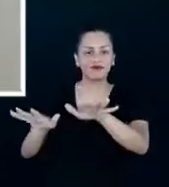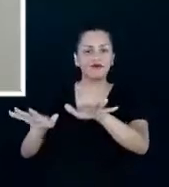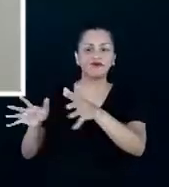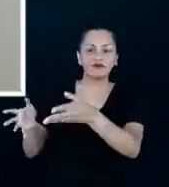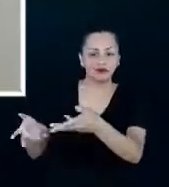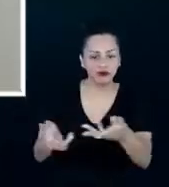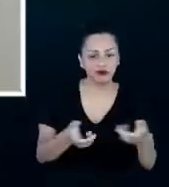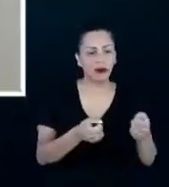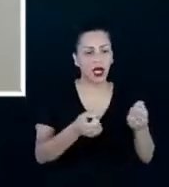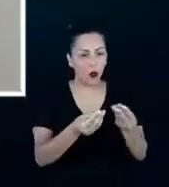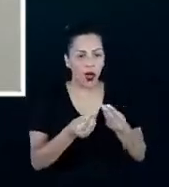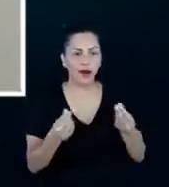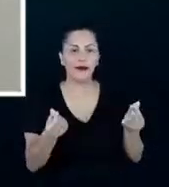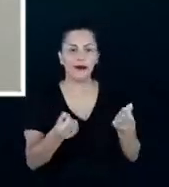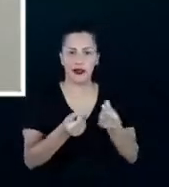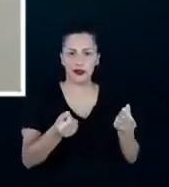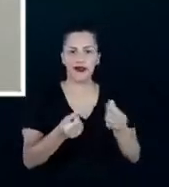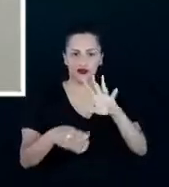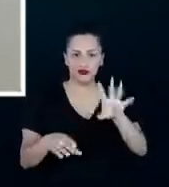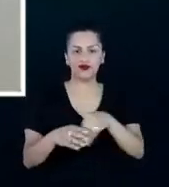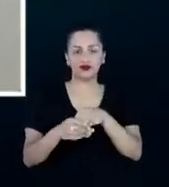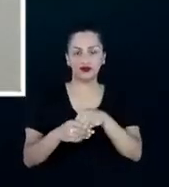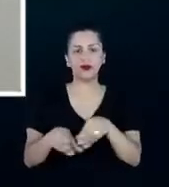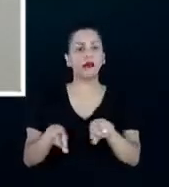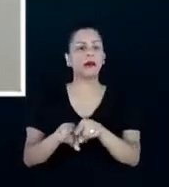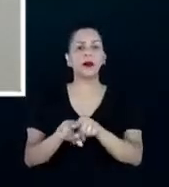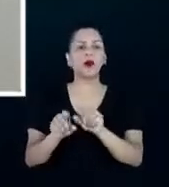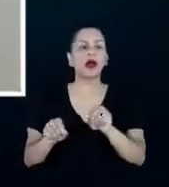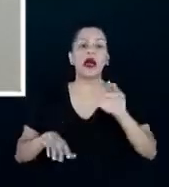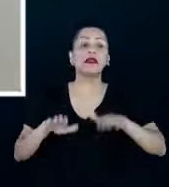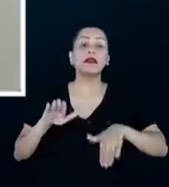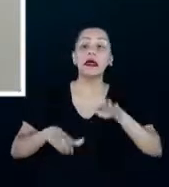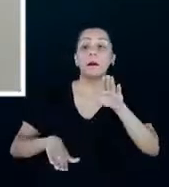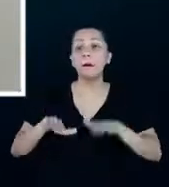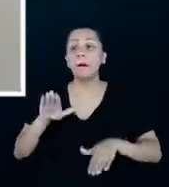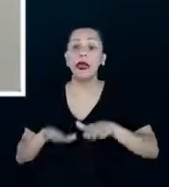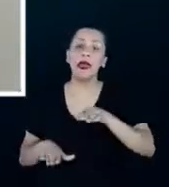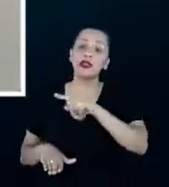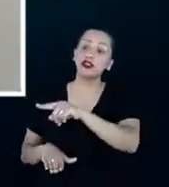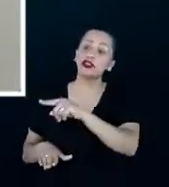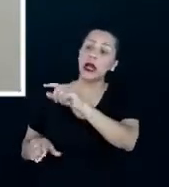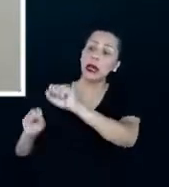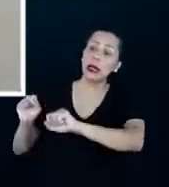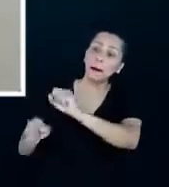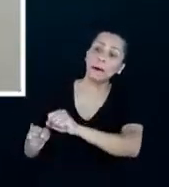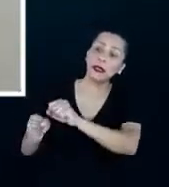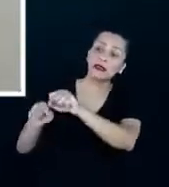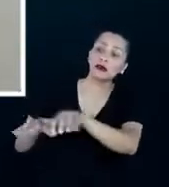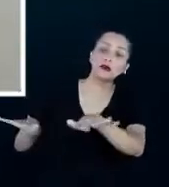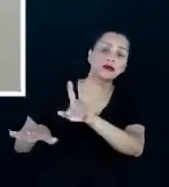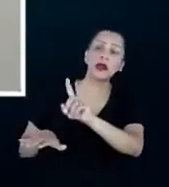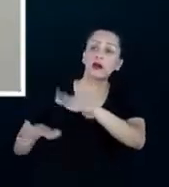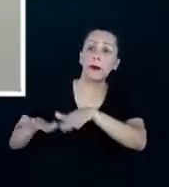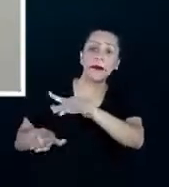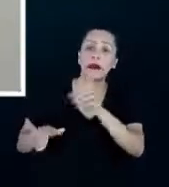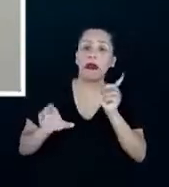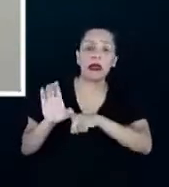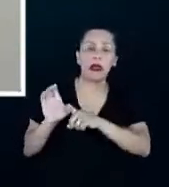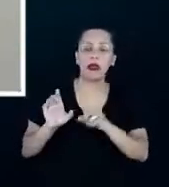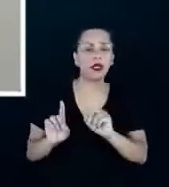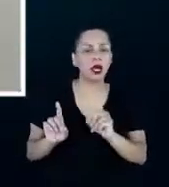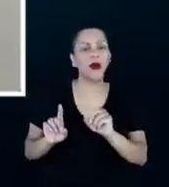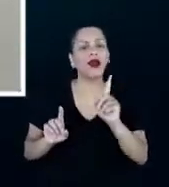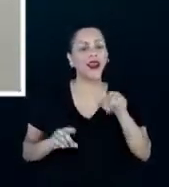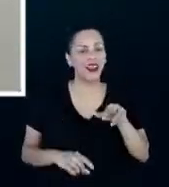qualidade que a gente quer, que não dependa da demanda das distribuidoras. Então, a reserva de capacidade vem para isso, e ela é uma